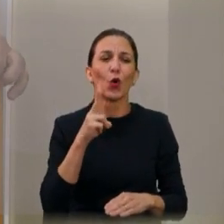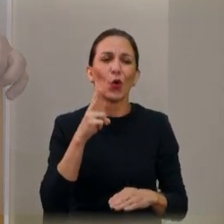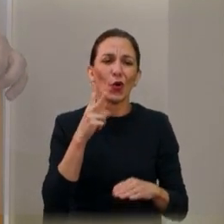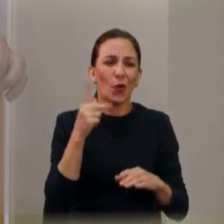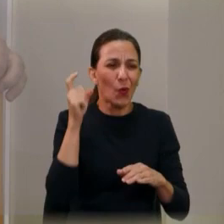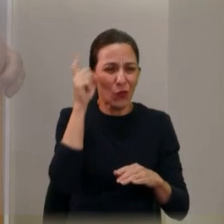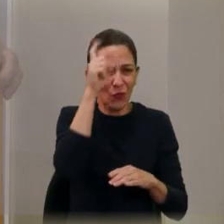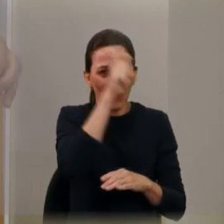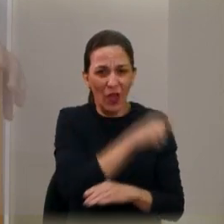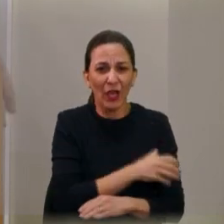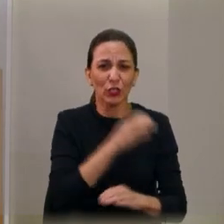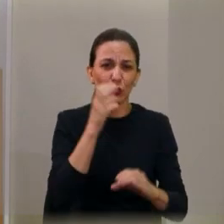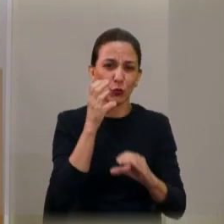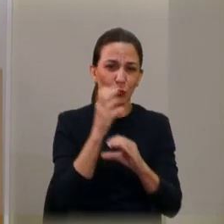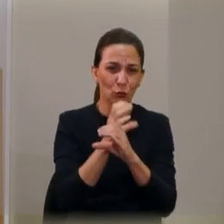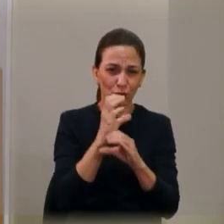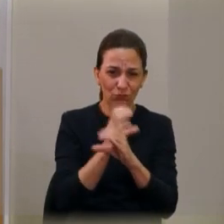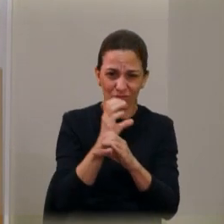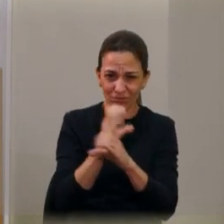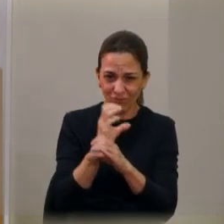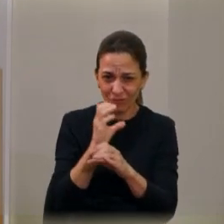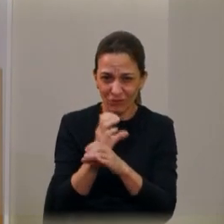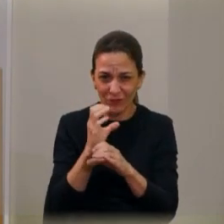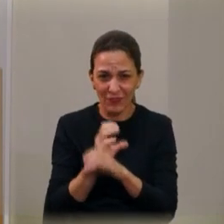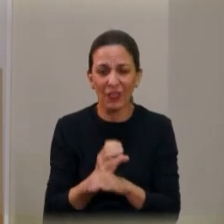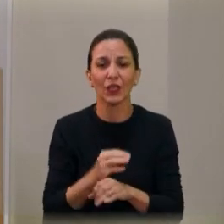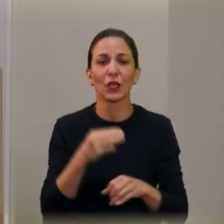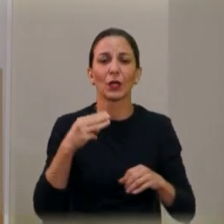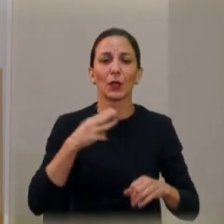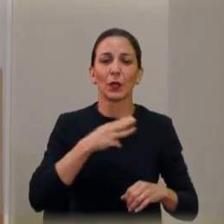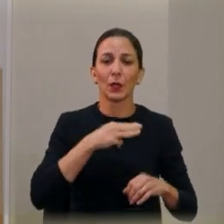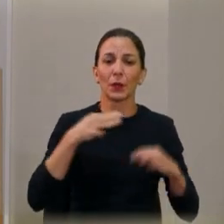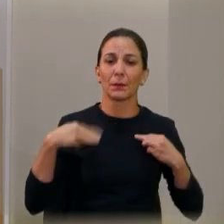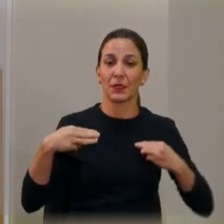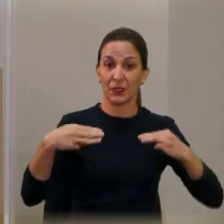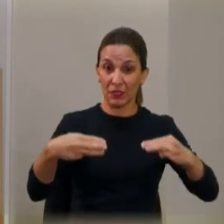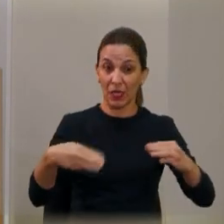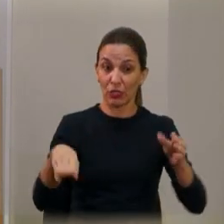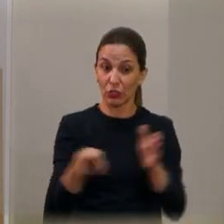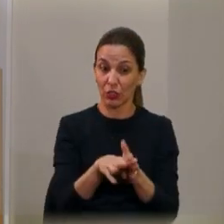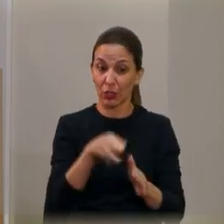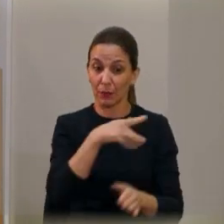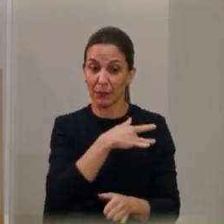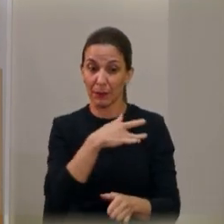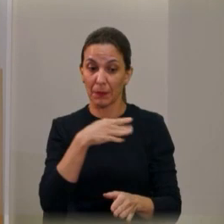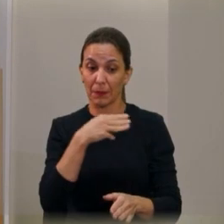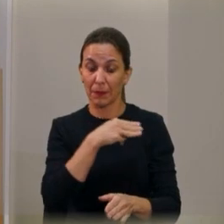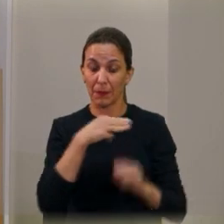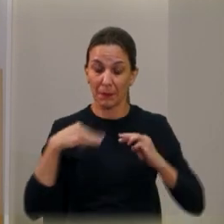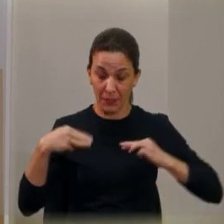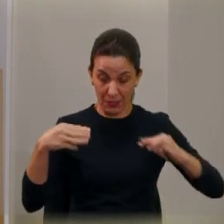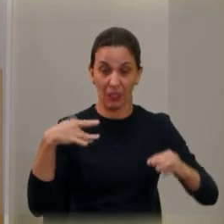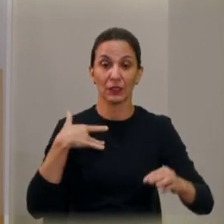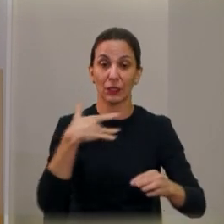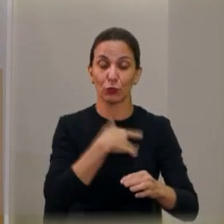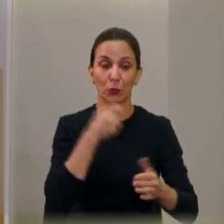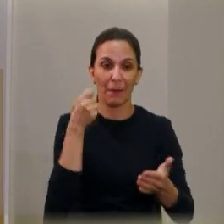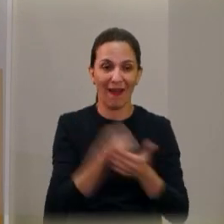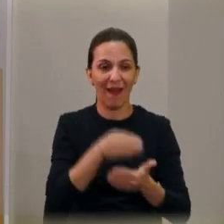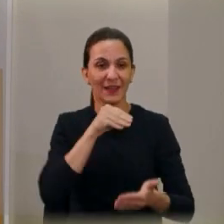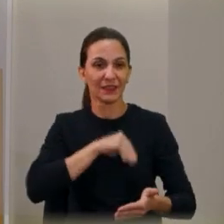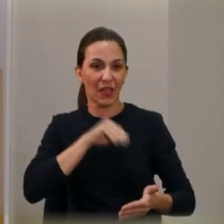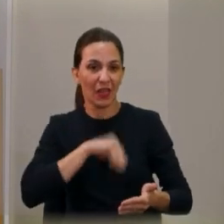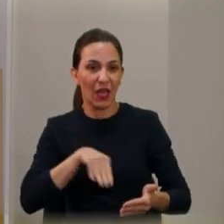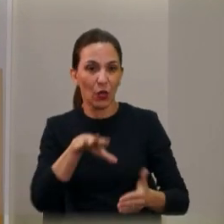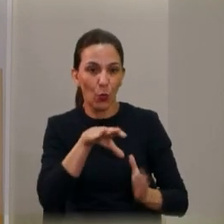comunicação entre o ministério que como todos os vereadores sabem esse dinheiro ele vem do Ministério da Saúde para pagar a folha salarial dessa